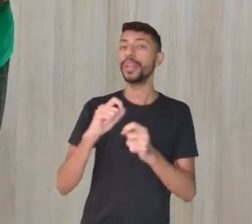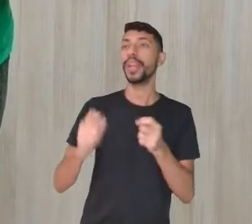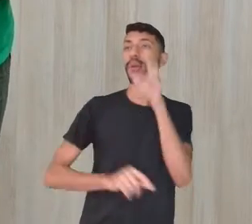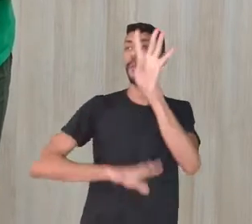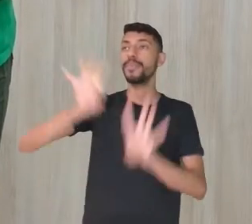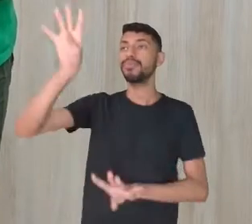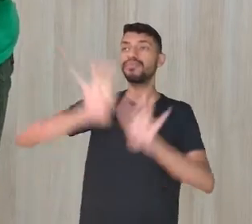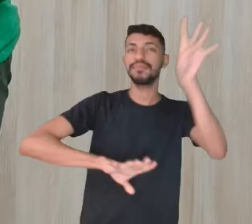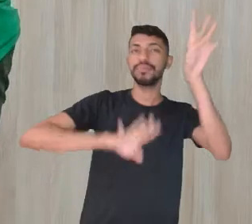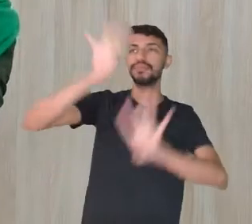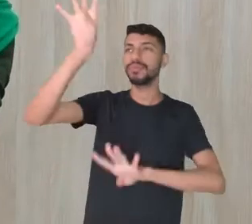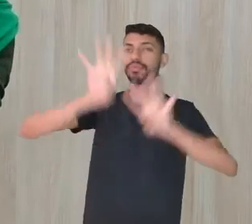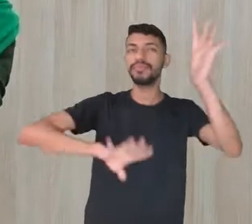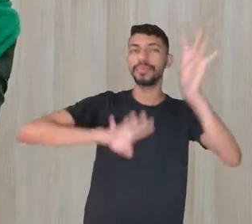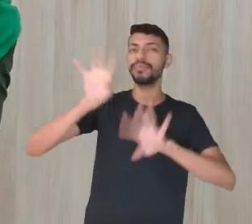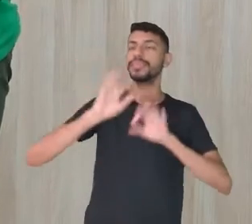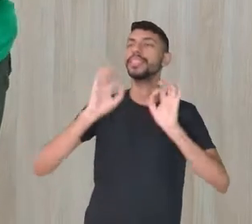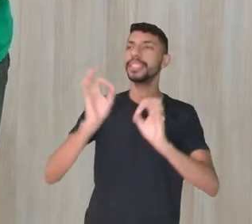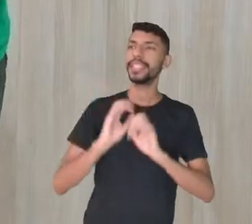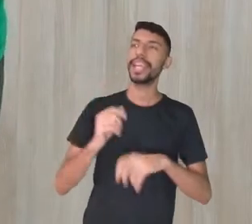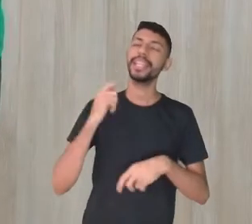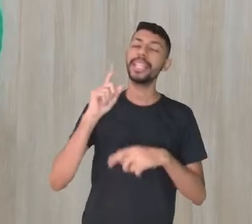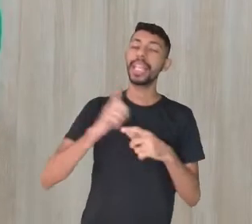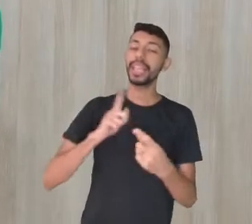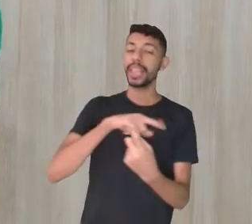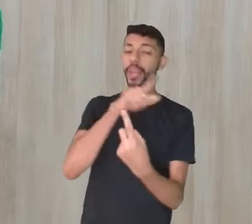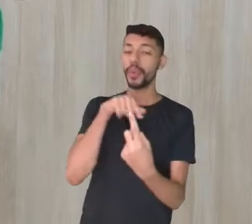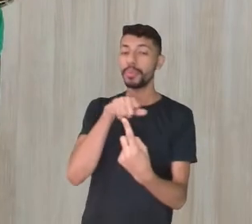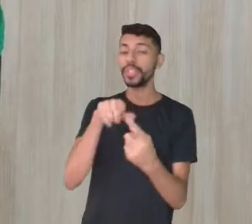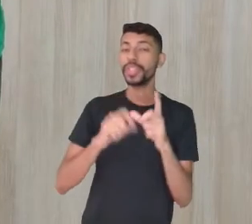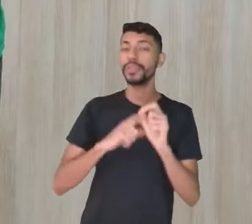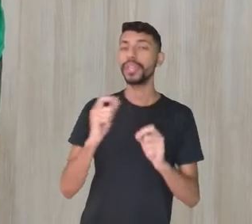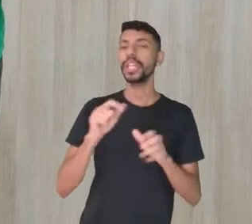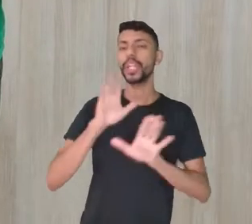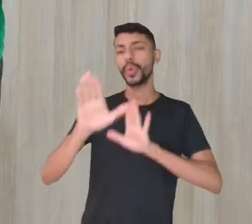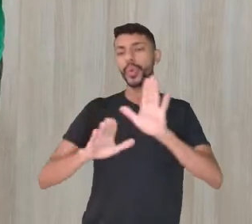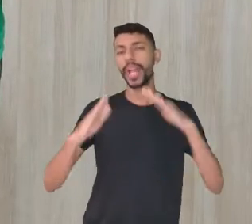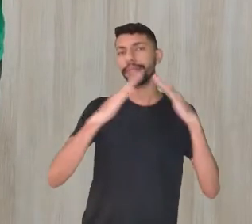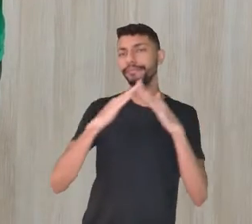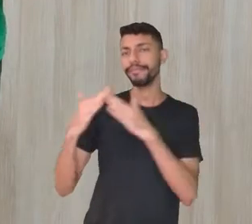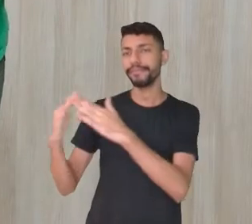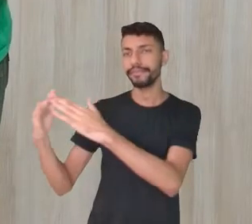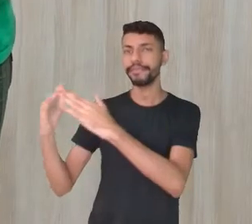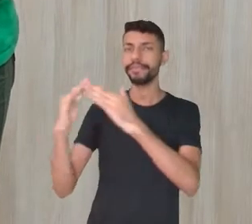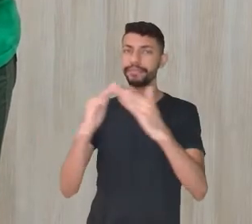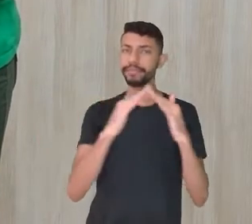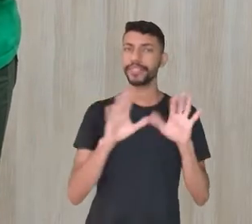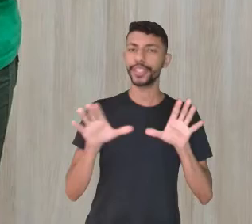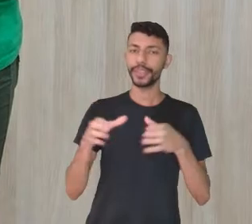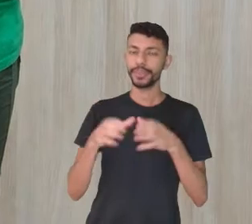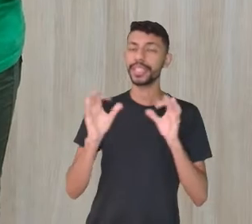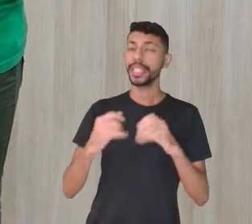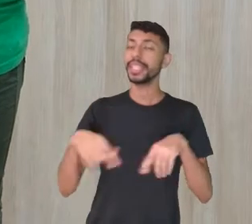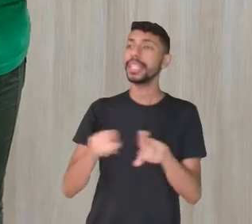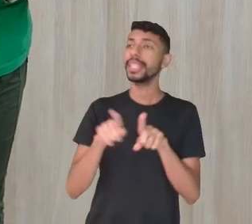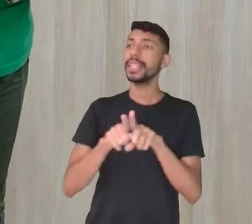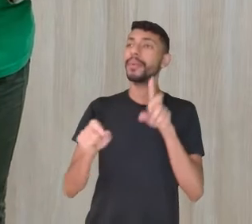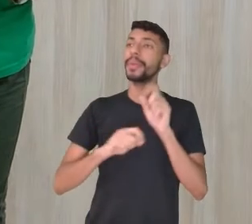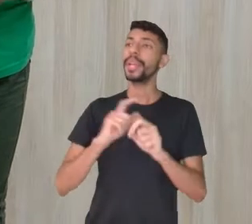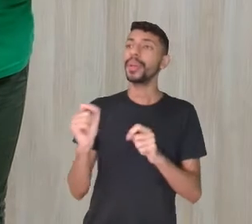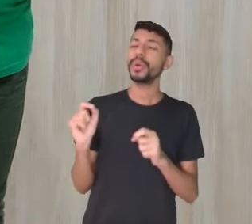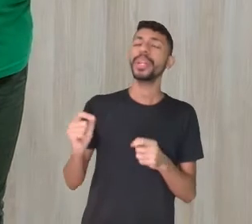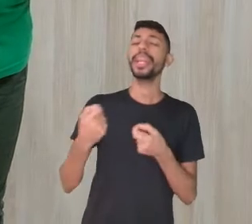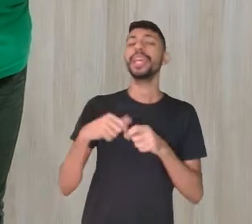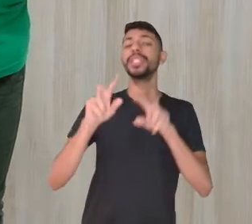né? Onde tinha todo um objetivo de não só cuidar da vizinhança por conta do barulho, mas também a questão dos queimados,